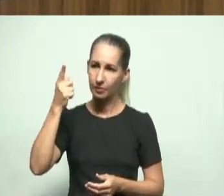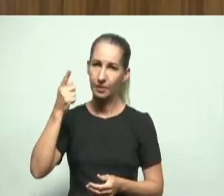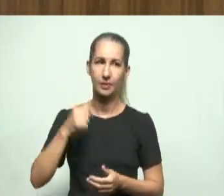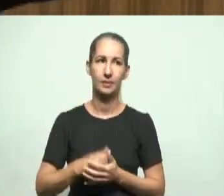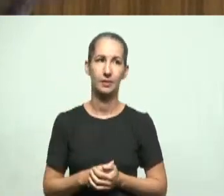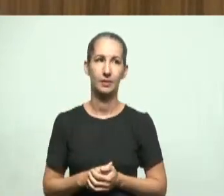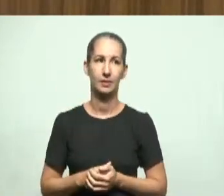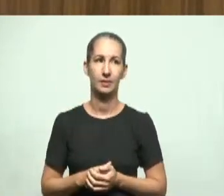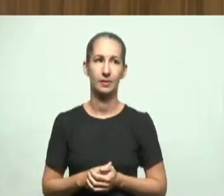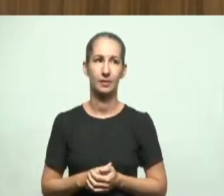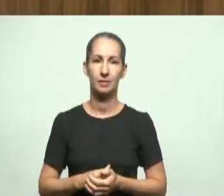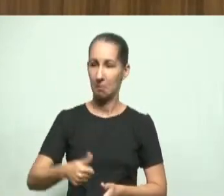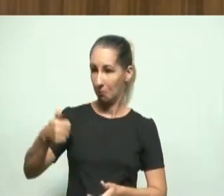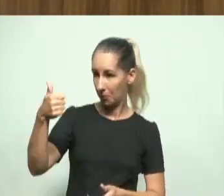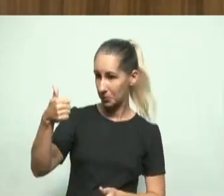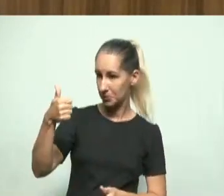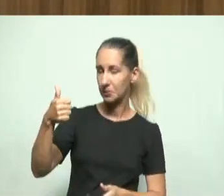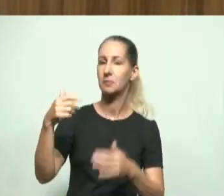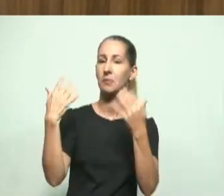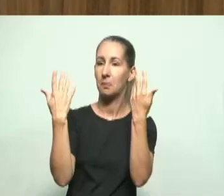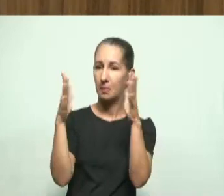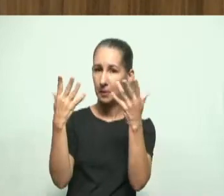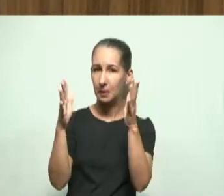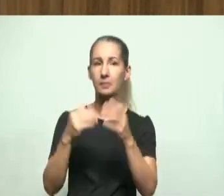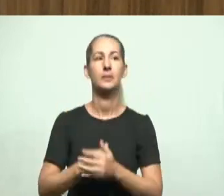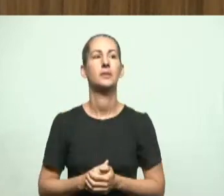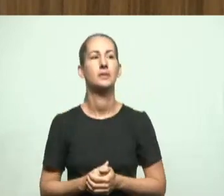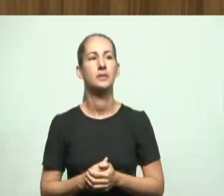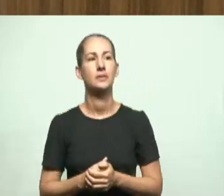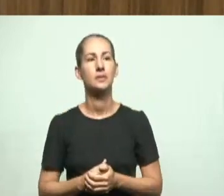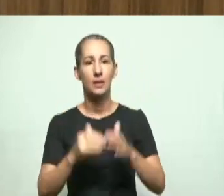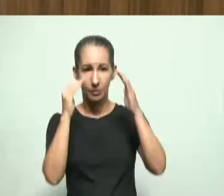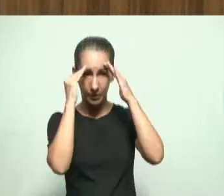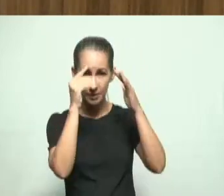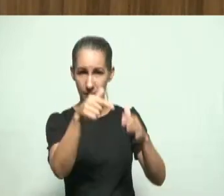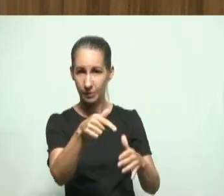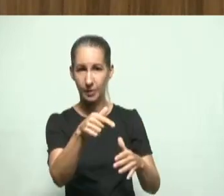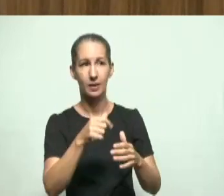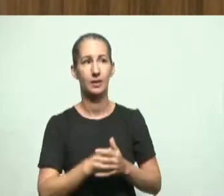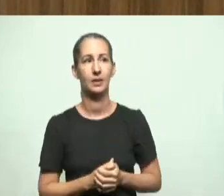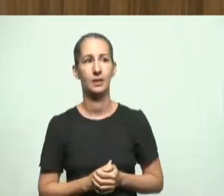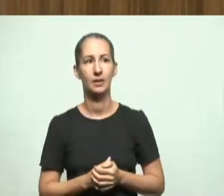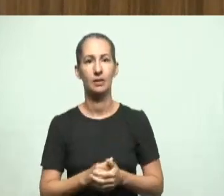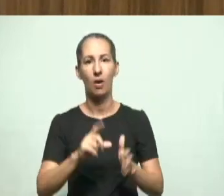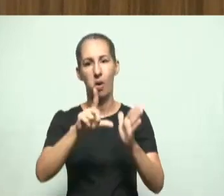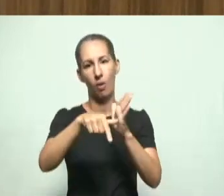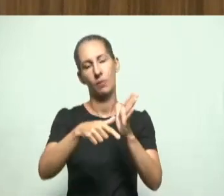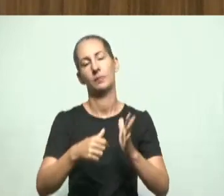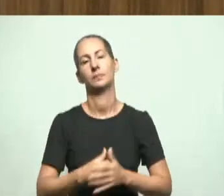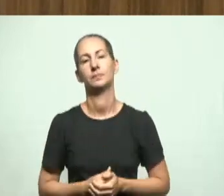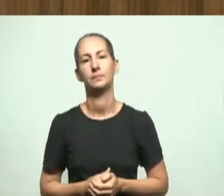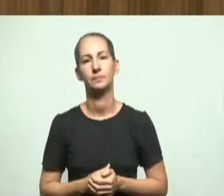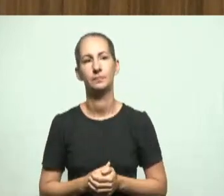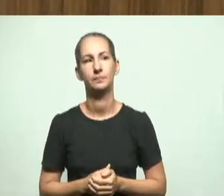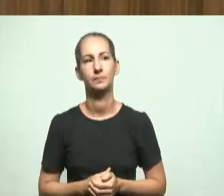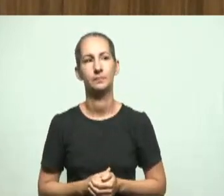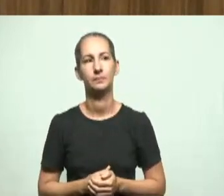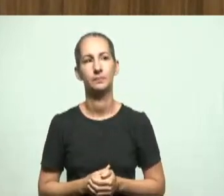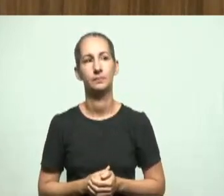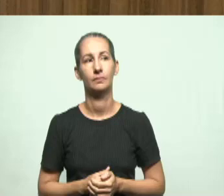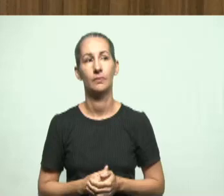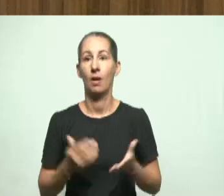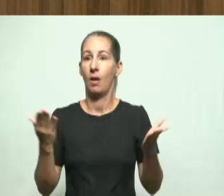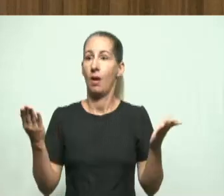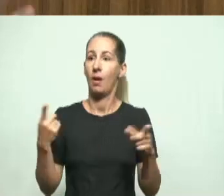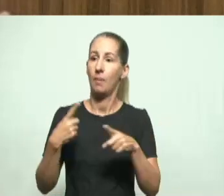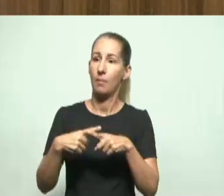gesto positivo. Parabéns, professor. Até que um dia o senhor reconheceu que esse governo que está aí é um governo de corrupto. Ah,